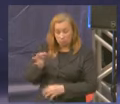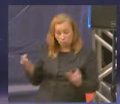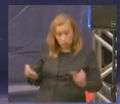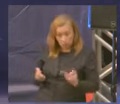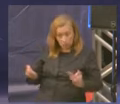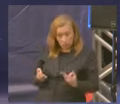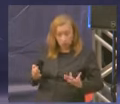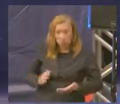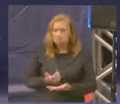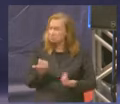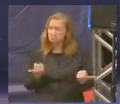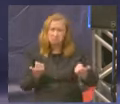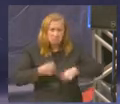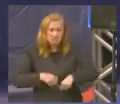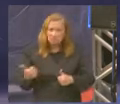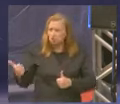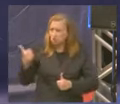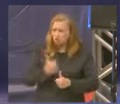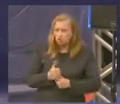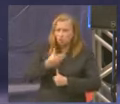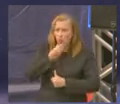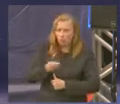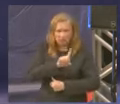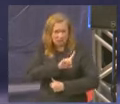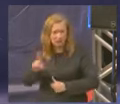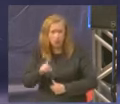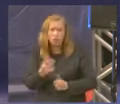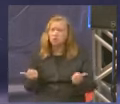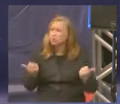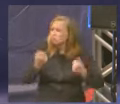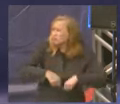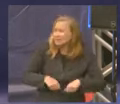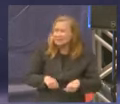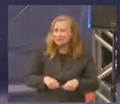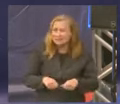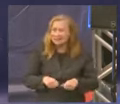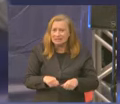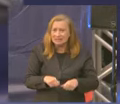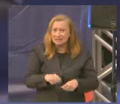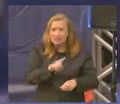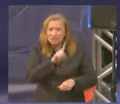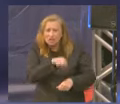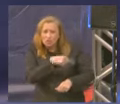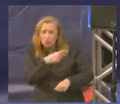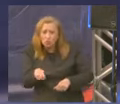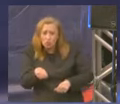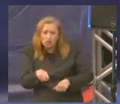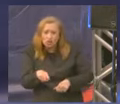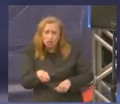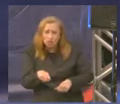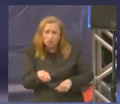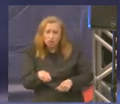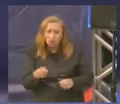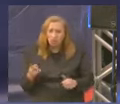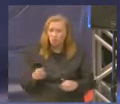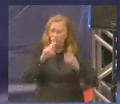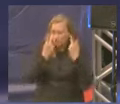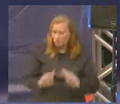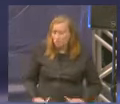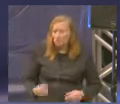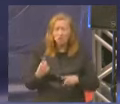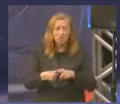Quer dizer, eles não precisam ser substituídos, eles não precisam ser colocados ao largo porque você